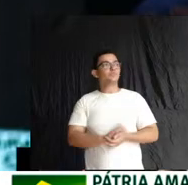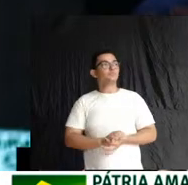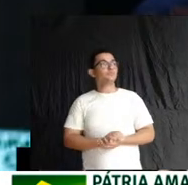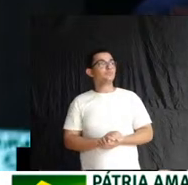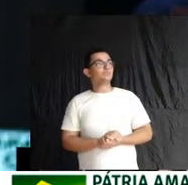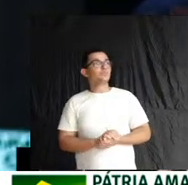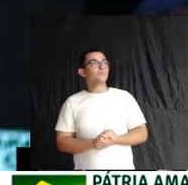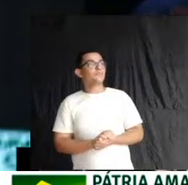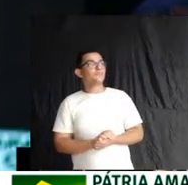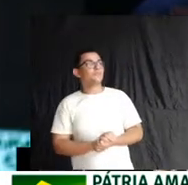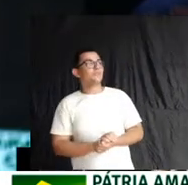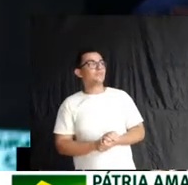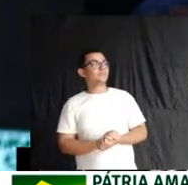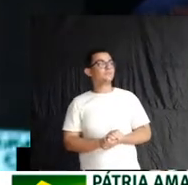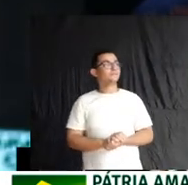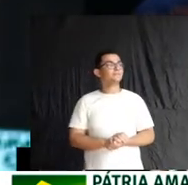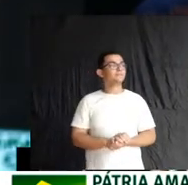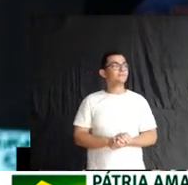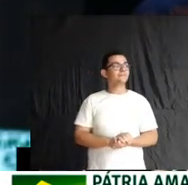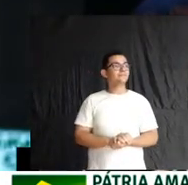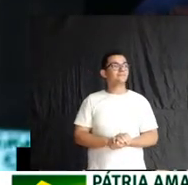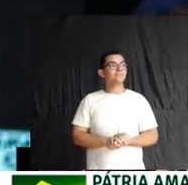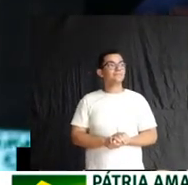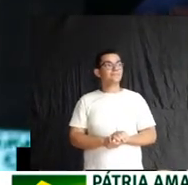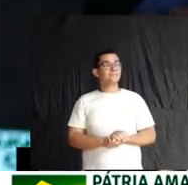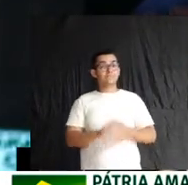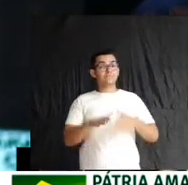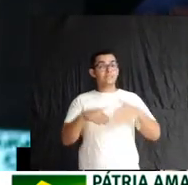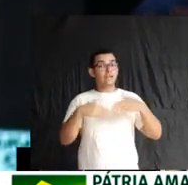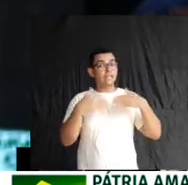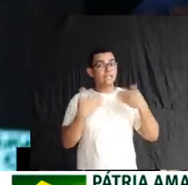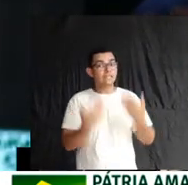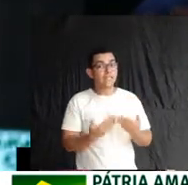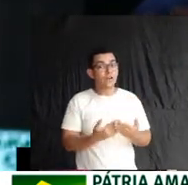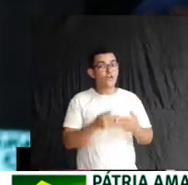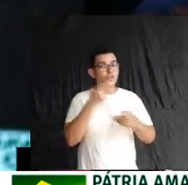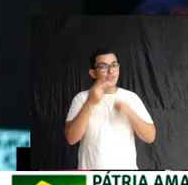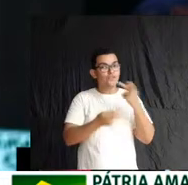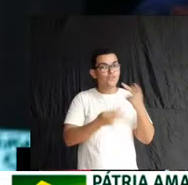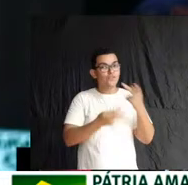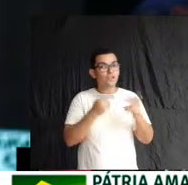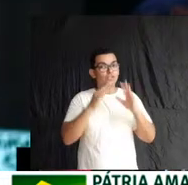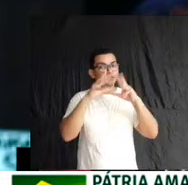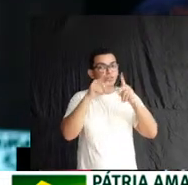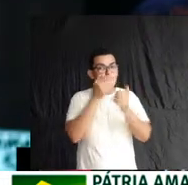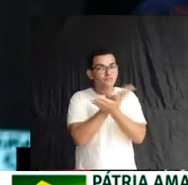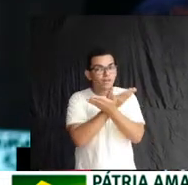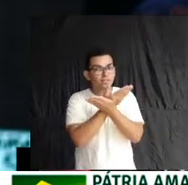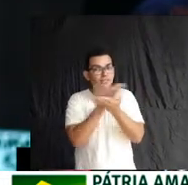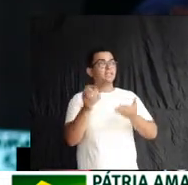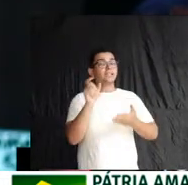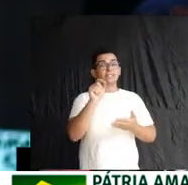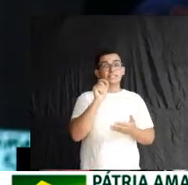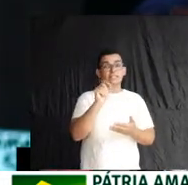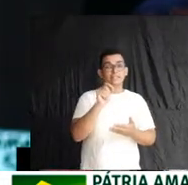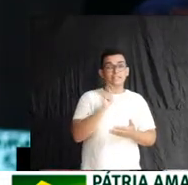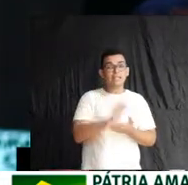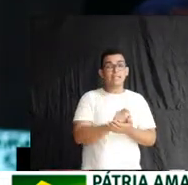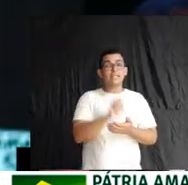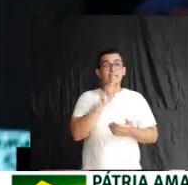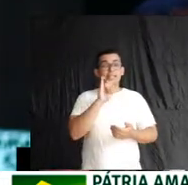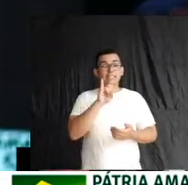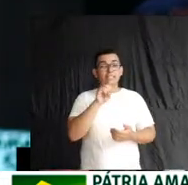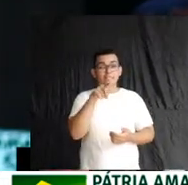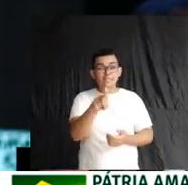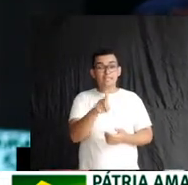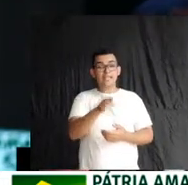vão ganhar uma passagem diretamente para o Clube do Churrasco quando voltar, se vocês acertarem qual é a música